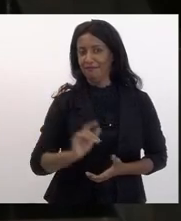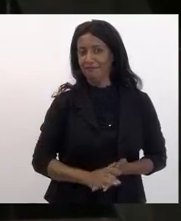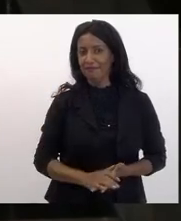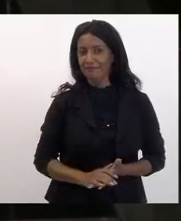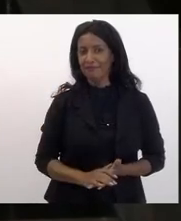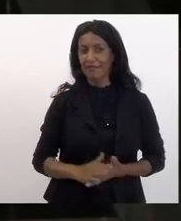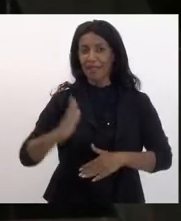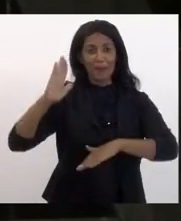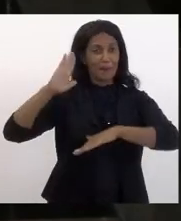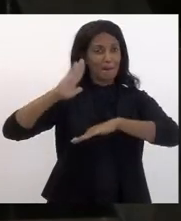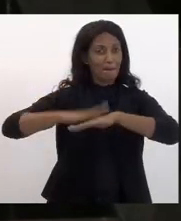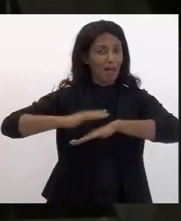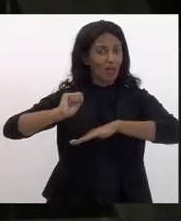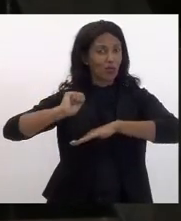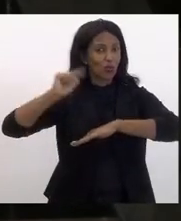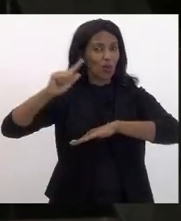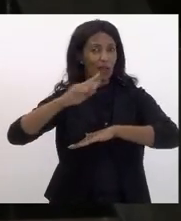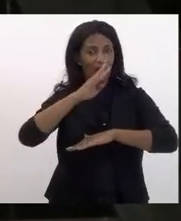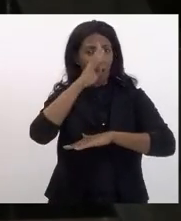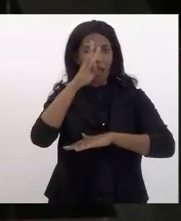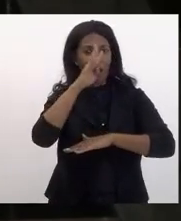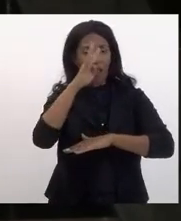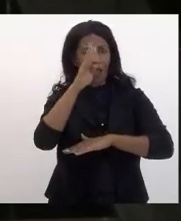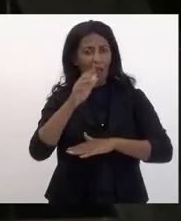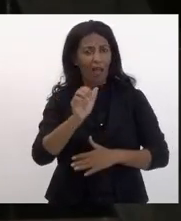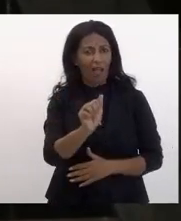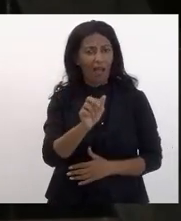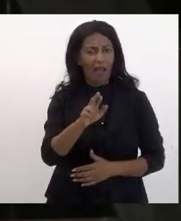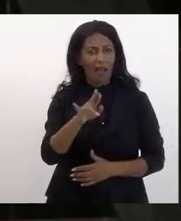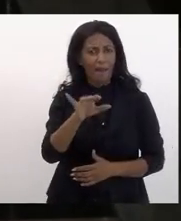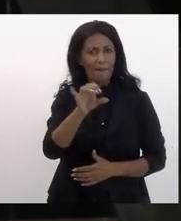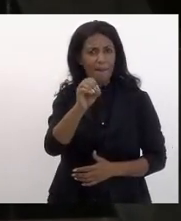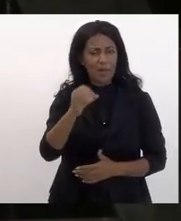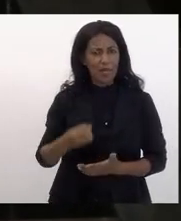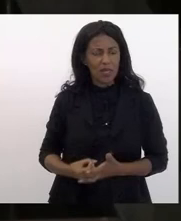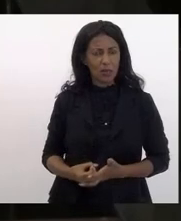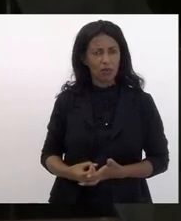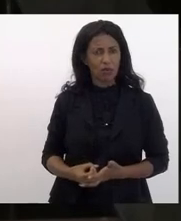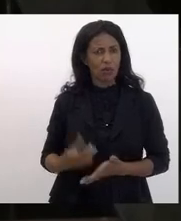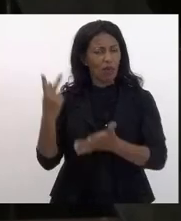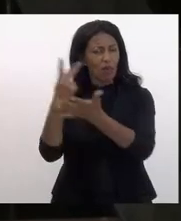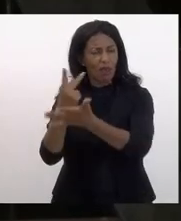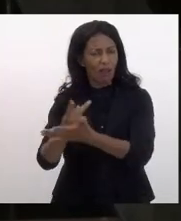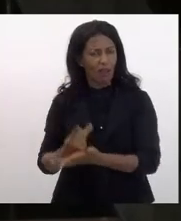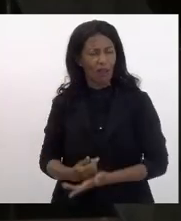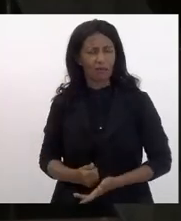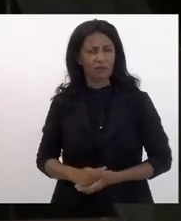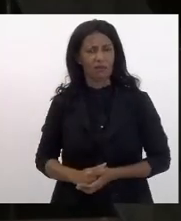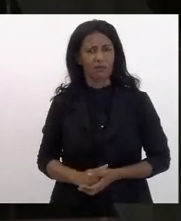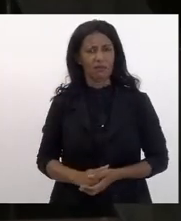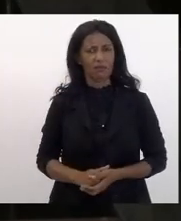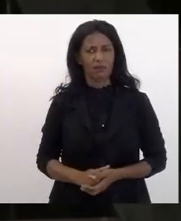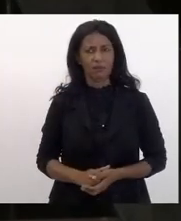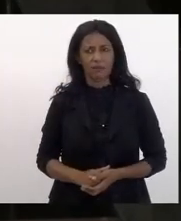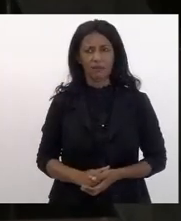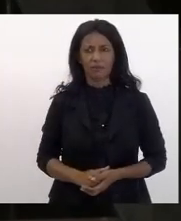É muito mais do que exagero, isso é um arbítrio. É arbitrário.